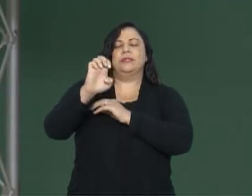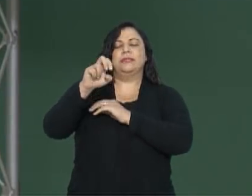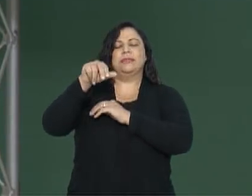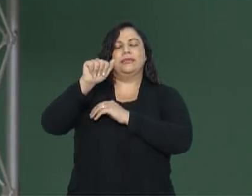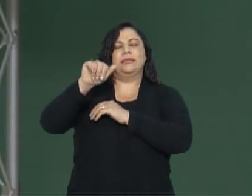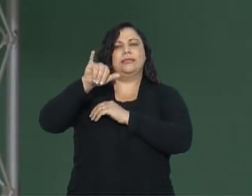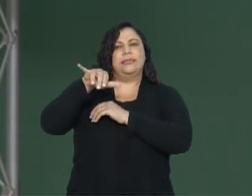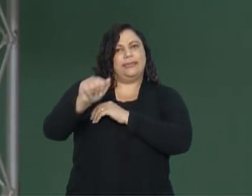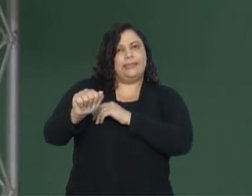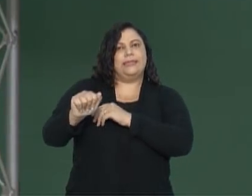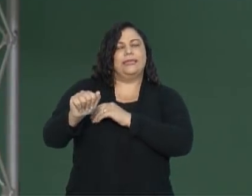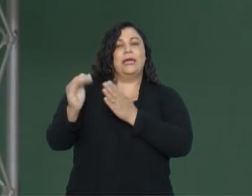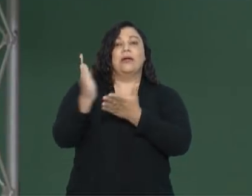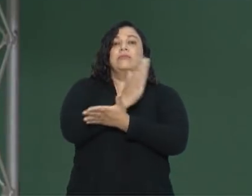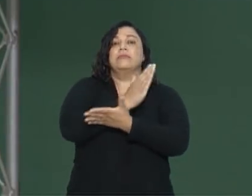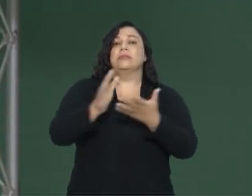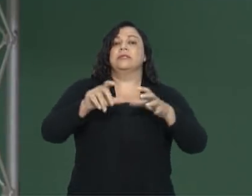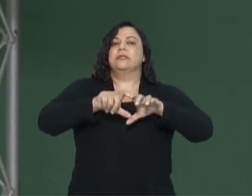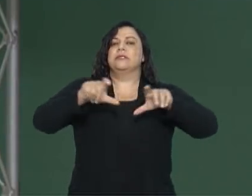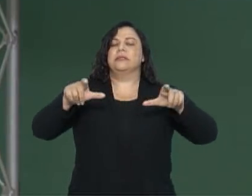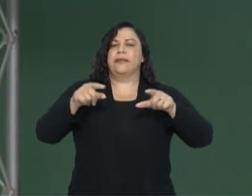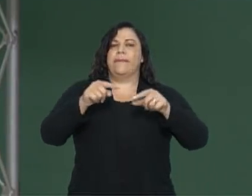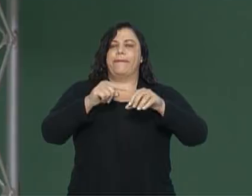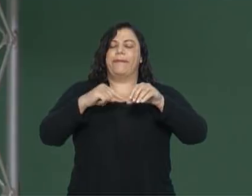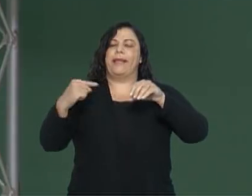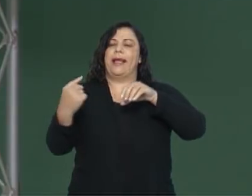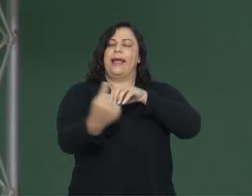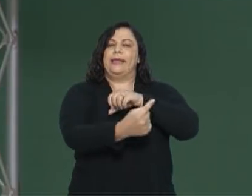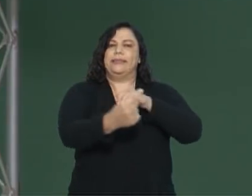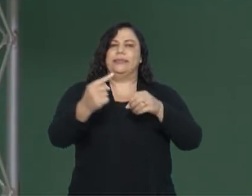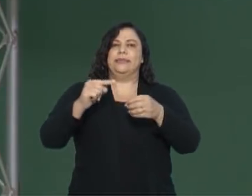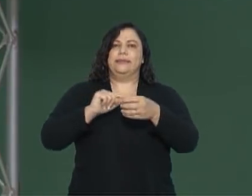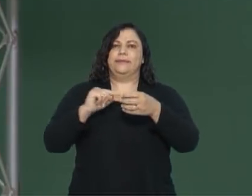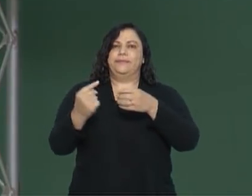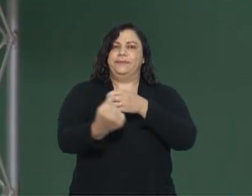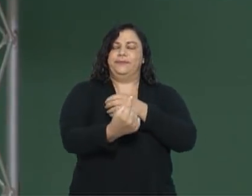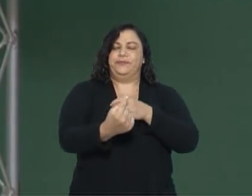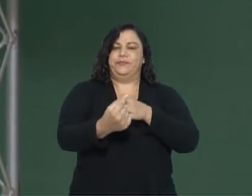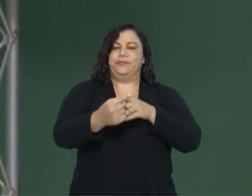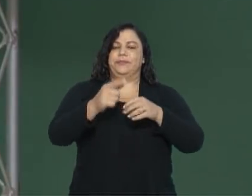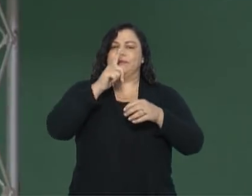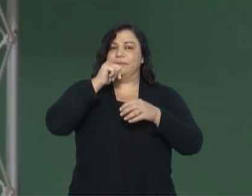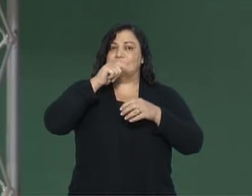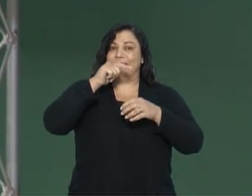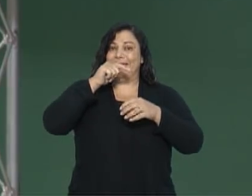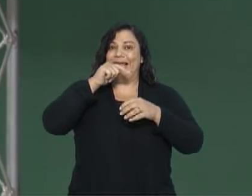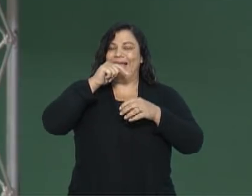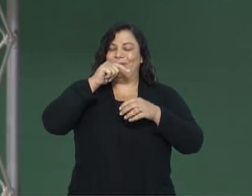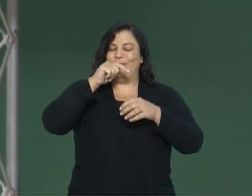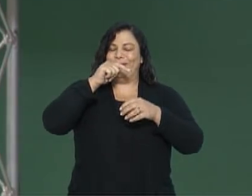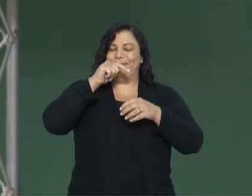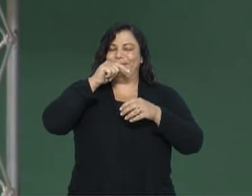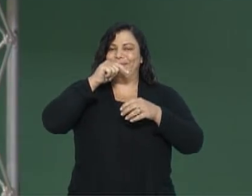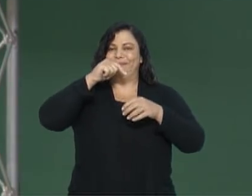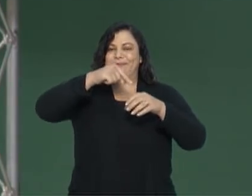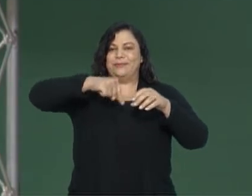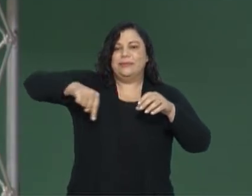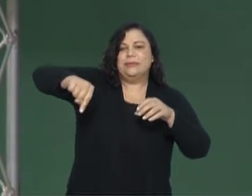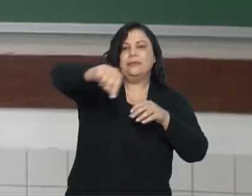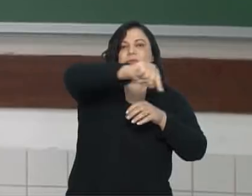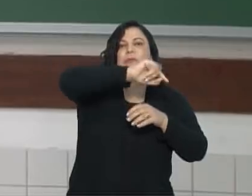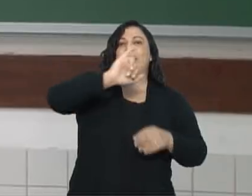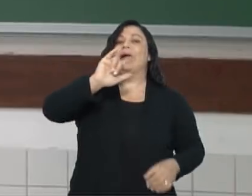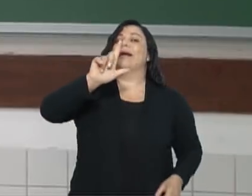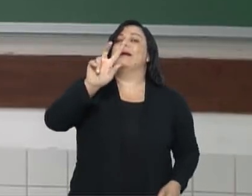da Ásia, é uma ilha na Indonésia, certo? Esta leitura de localização